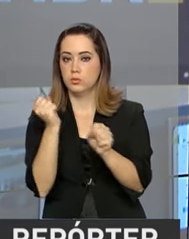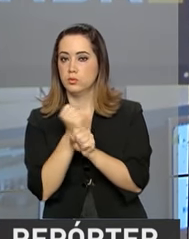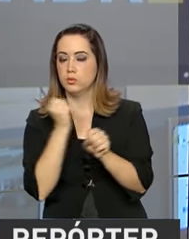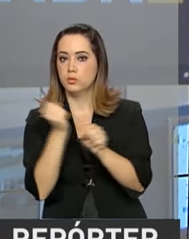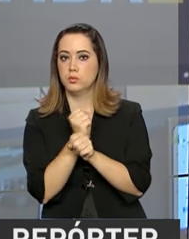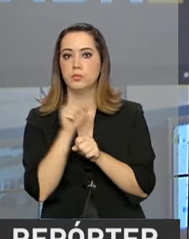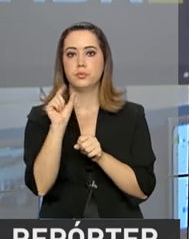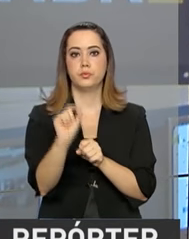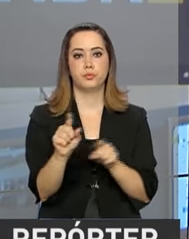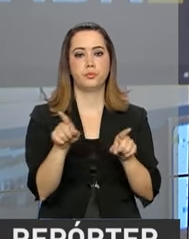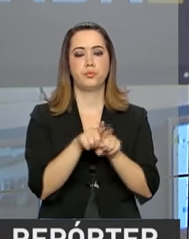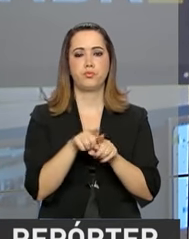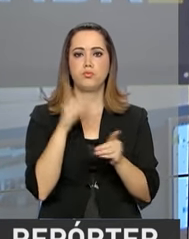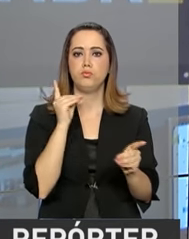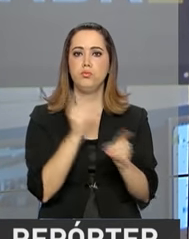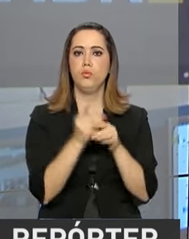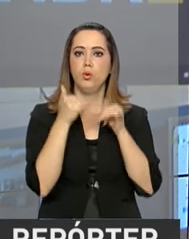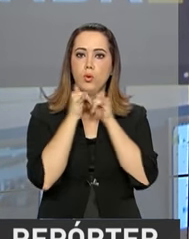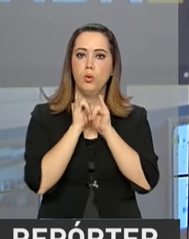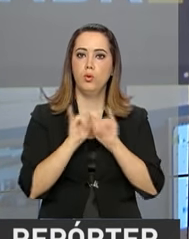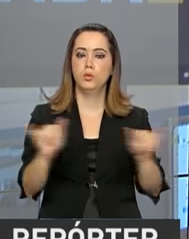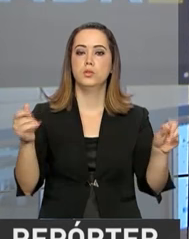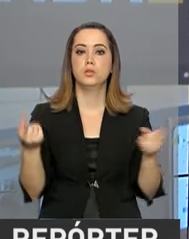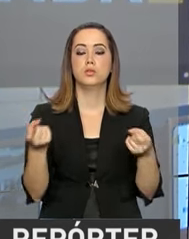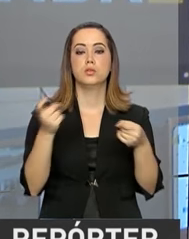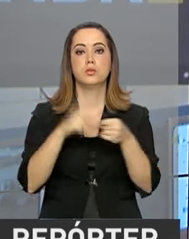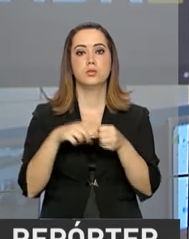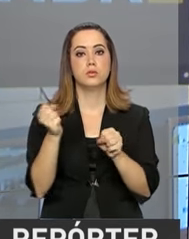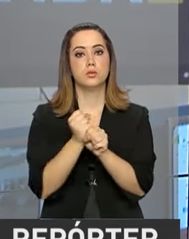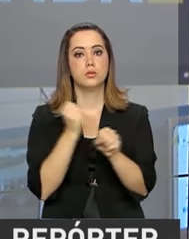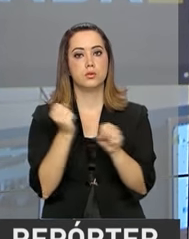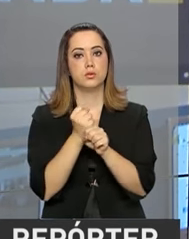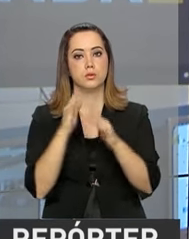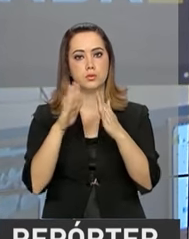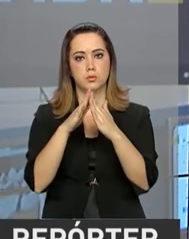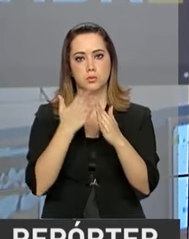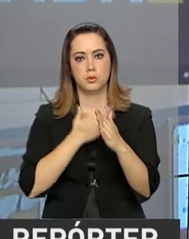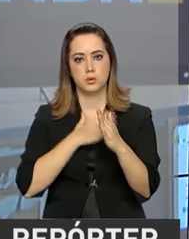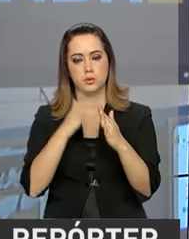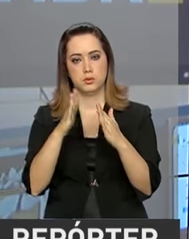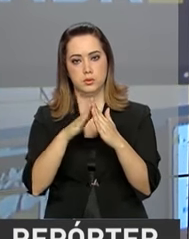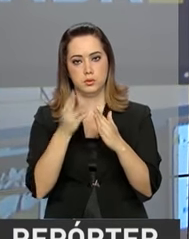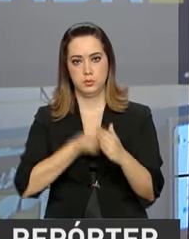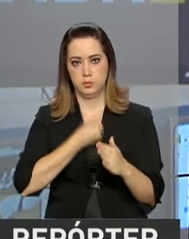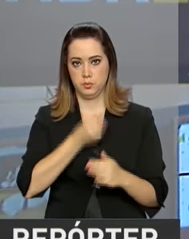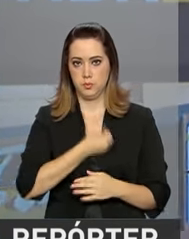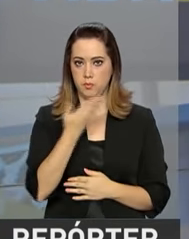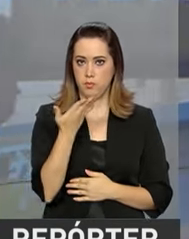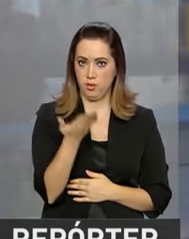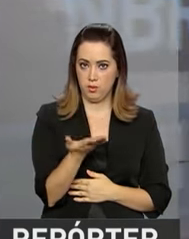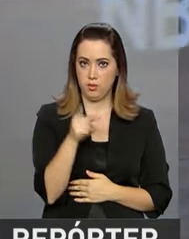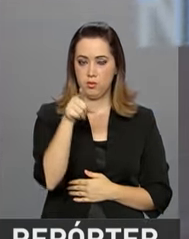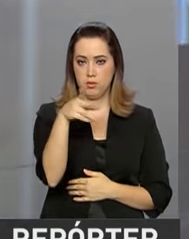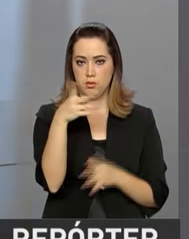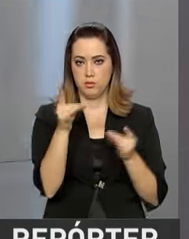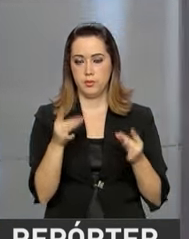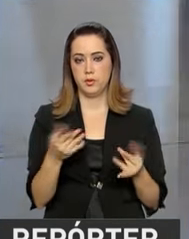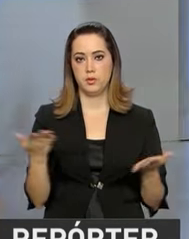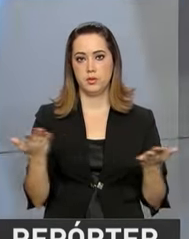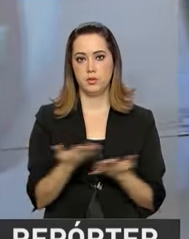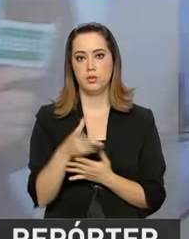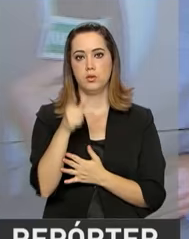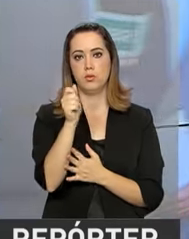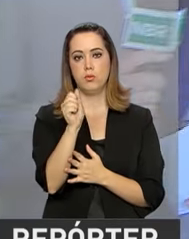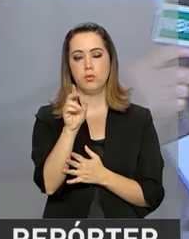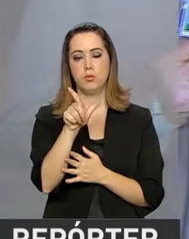encontro também foi anunciada a retomada das obras do programa Minha Casa Minha Vida. Vamos saber os detalhes com o repórter Paulo La Sálvia,